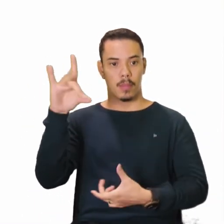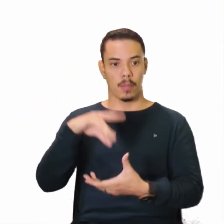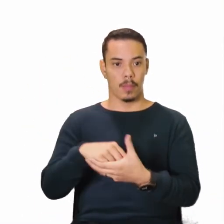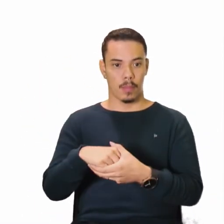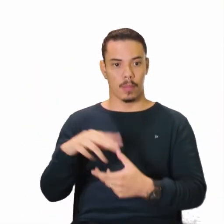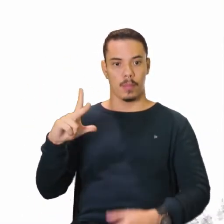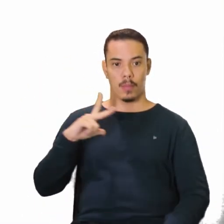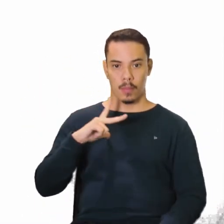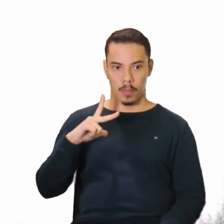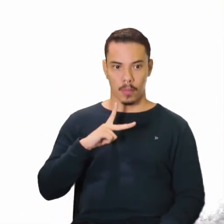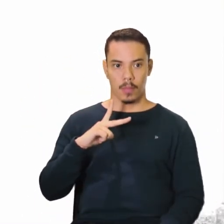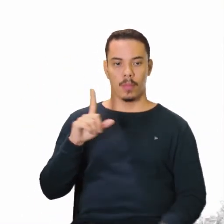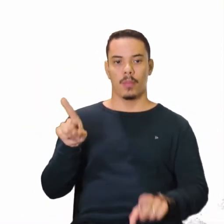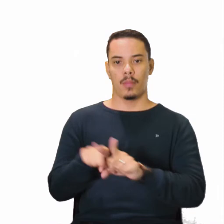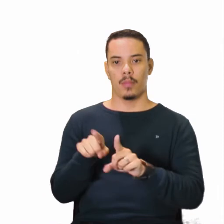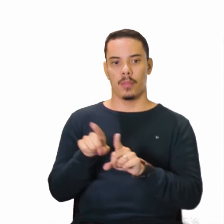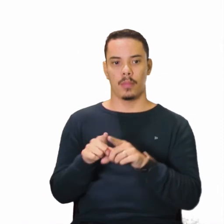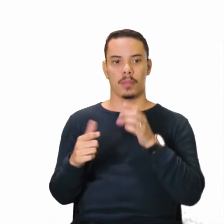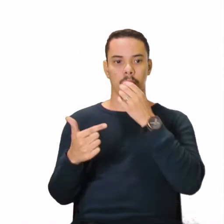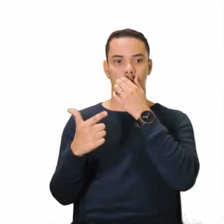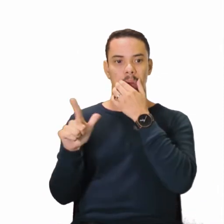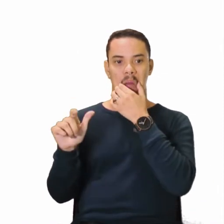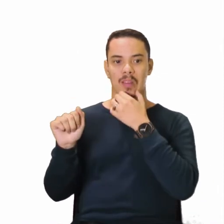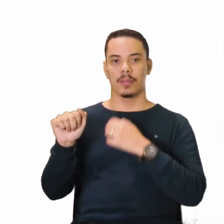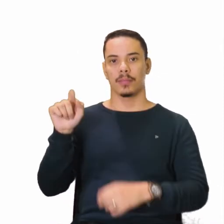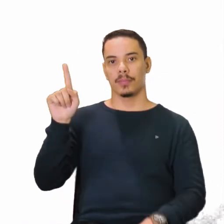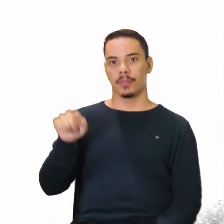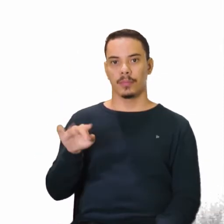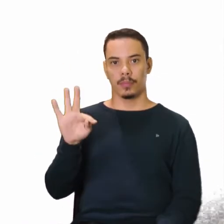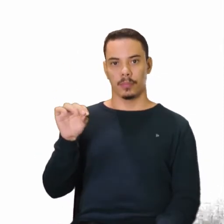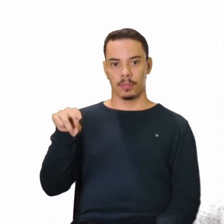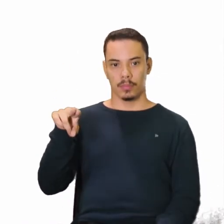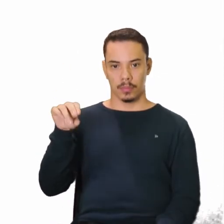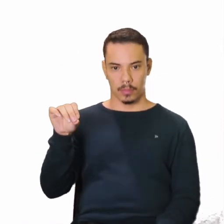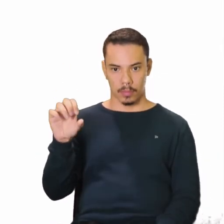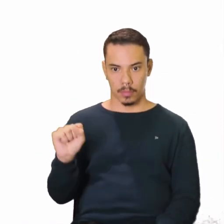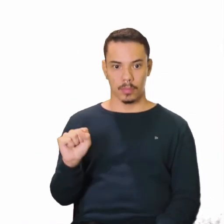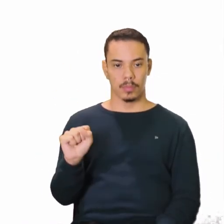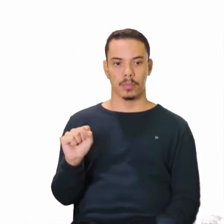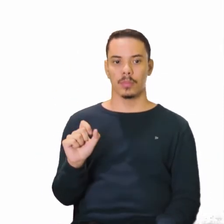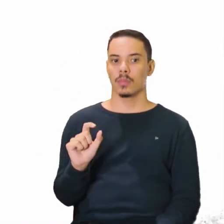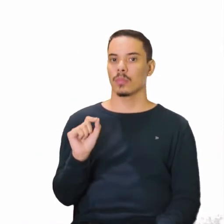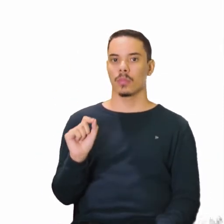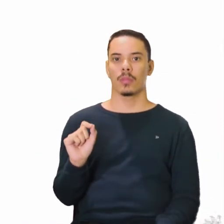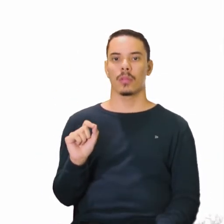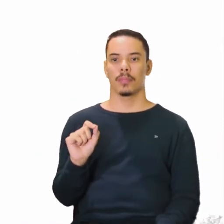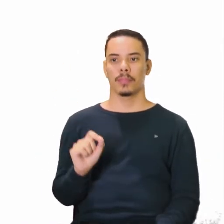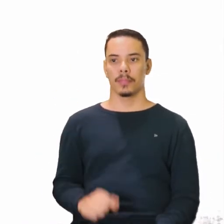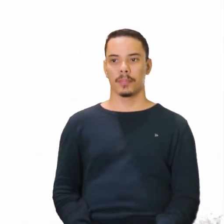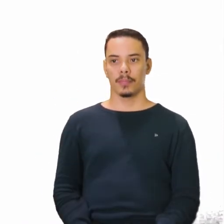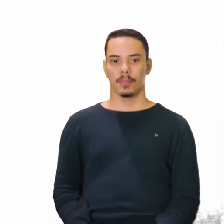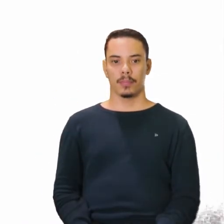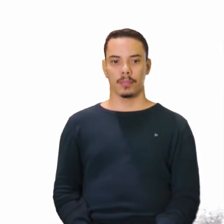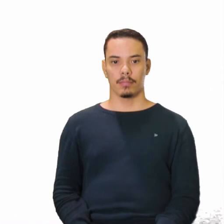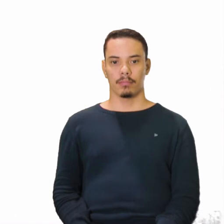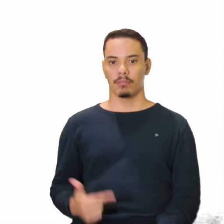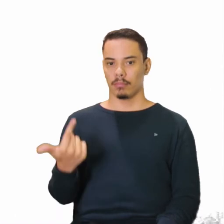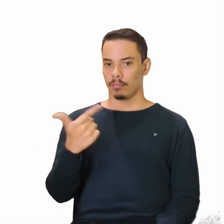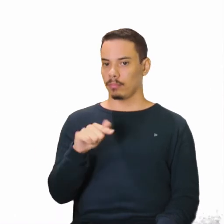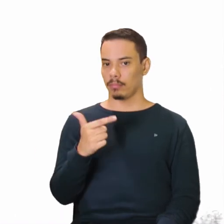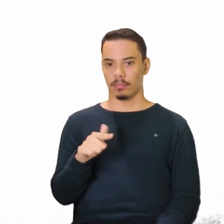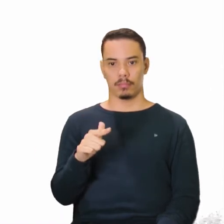dos oblíquos, nós temos os átonos, né? Os pronomes átonos são aqueles que não